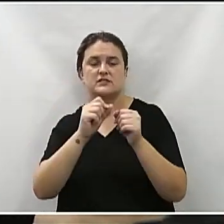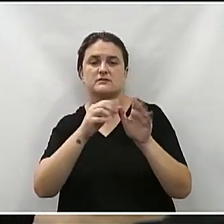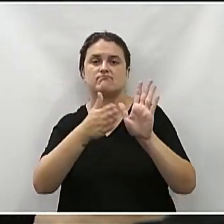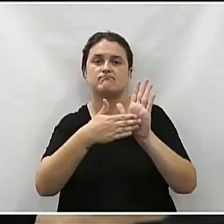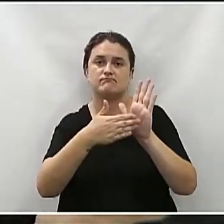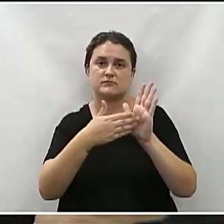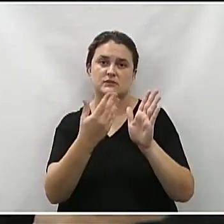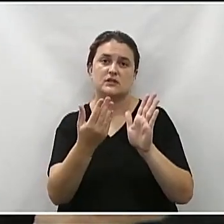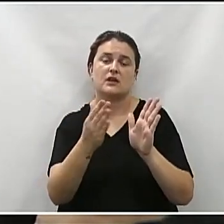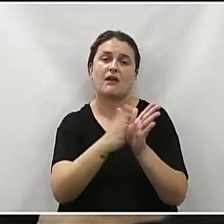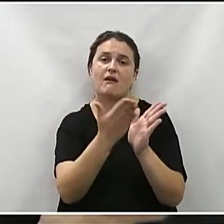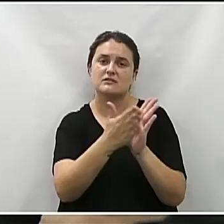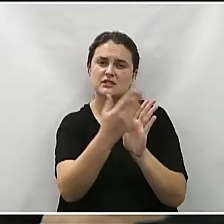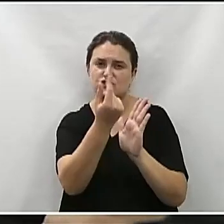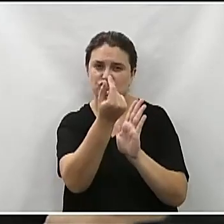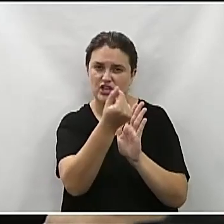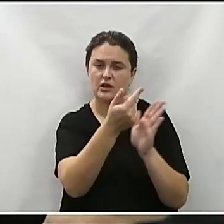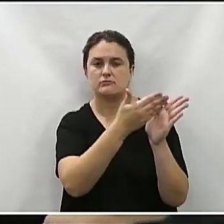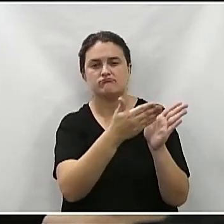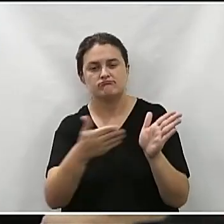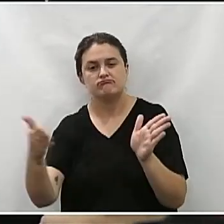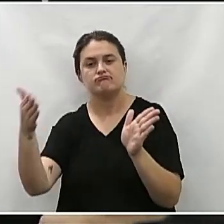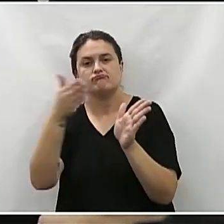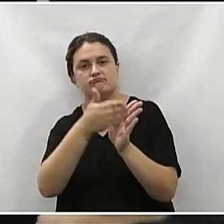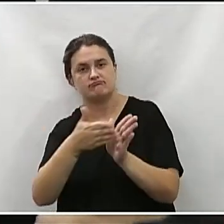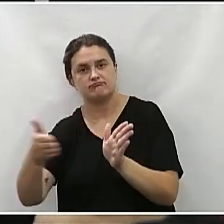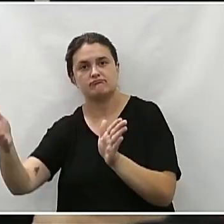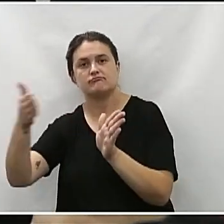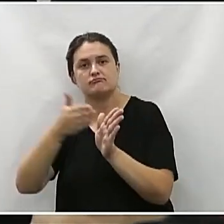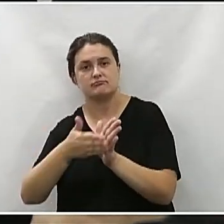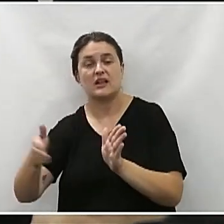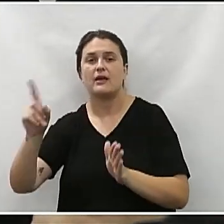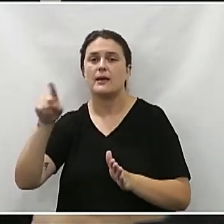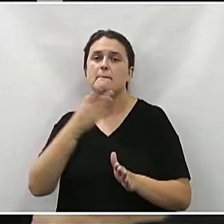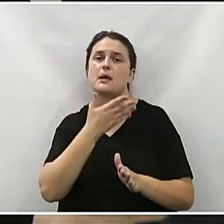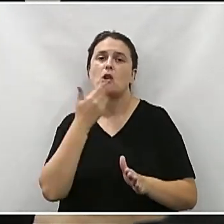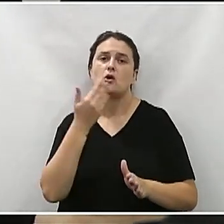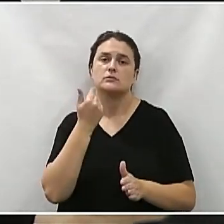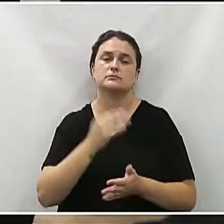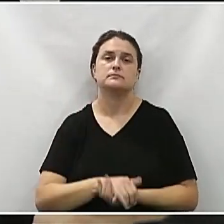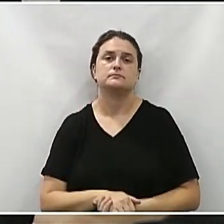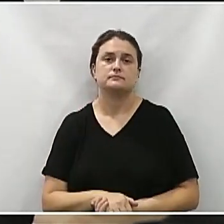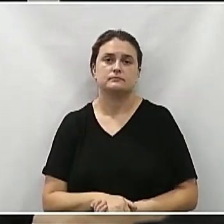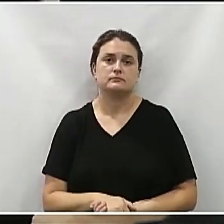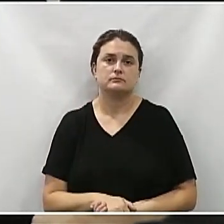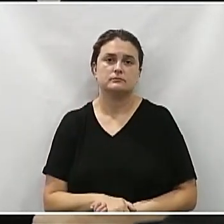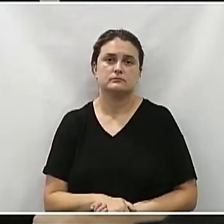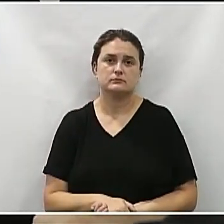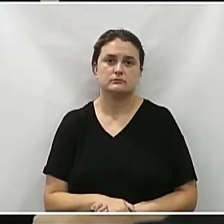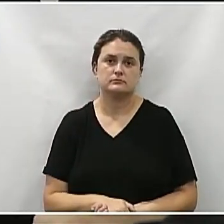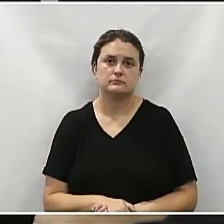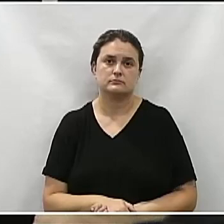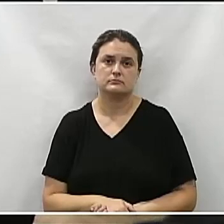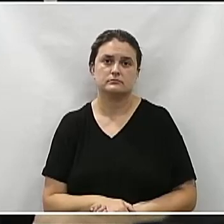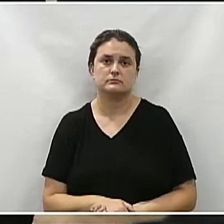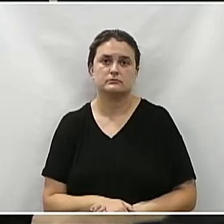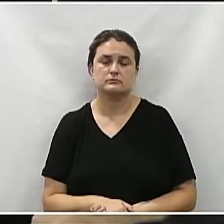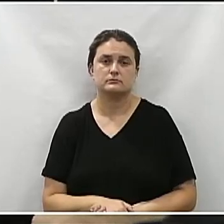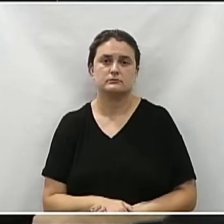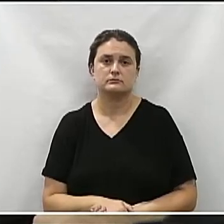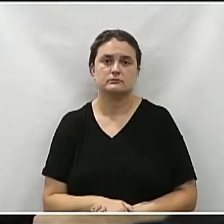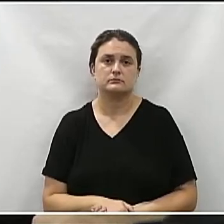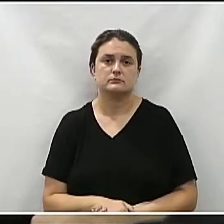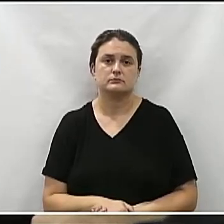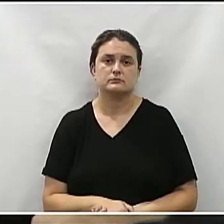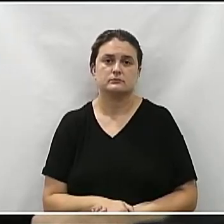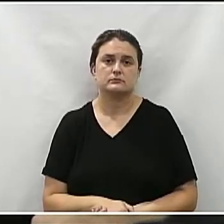de contas com uma periodicidade única ou bem próxima uma ou da outra como